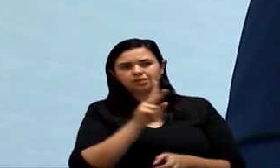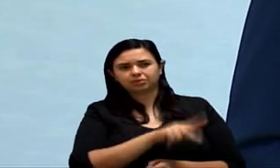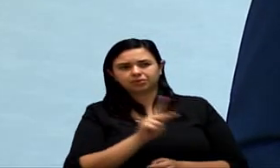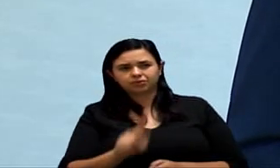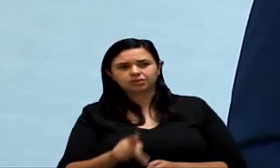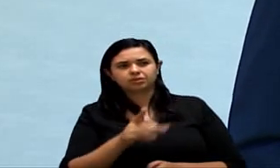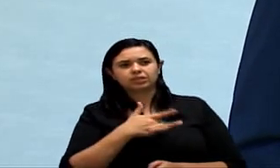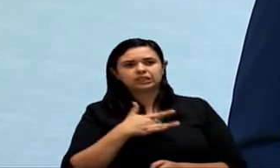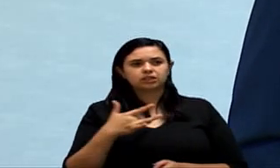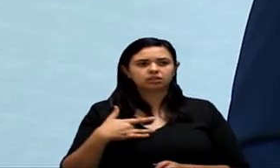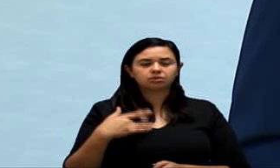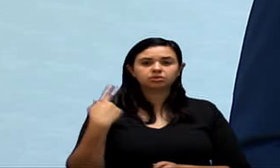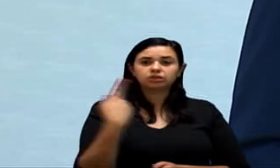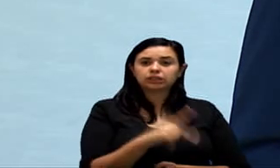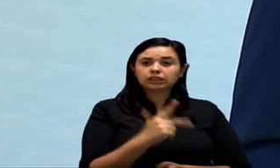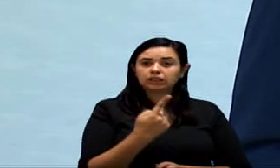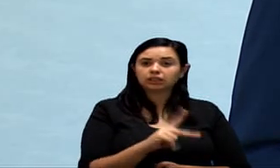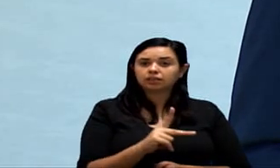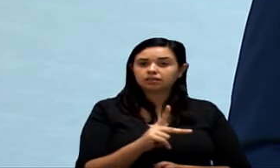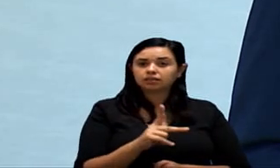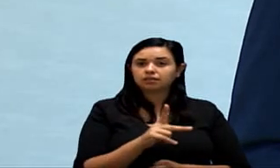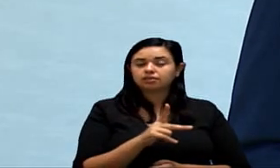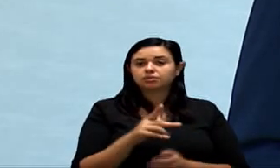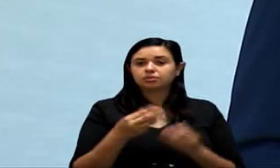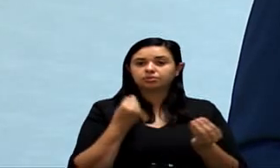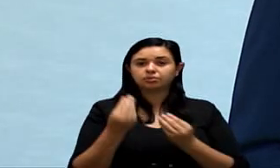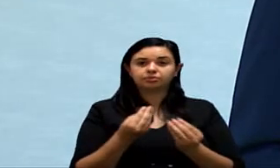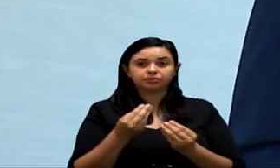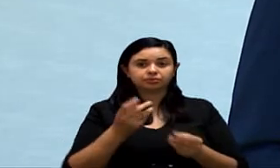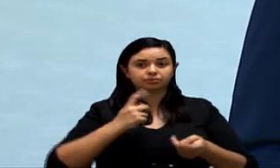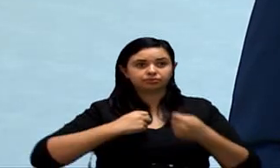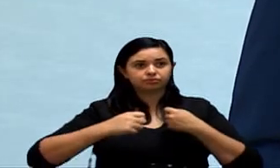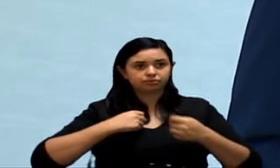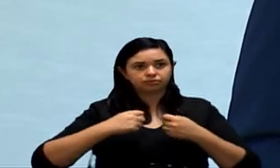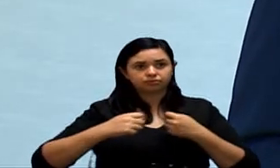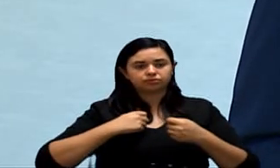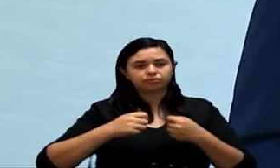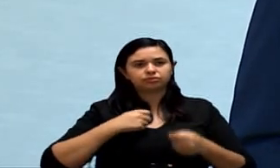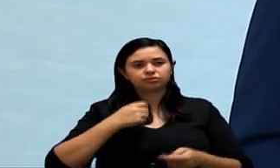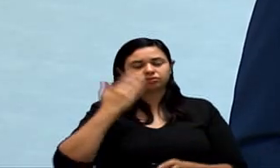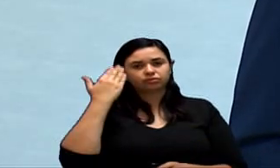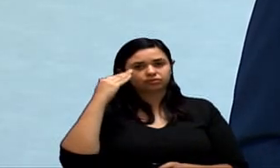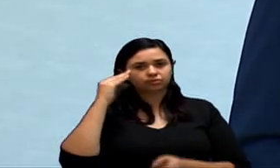né? Você como gestor fica mais fácil para direcionar